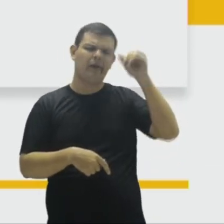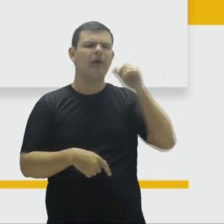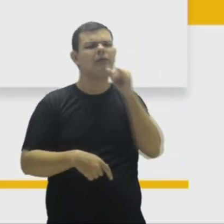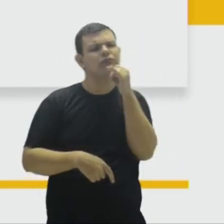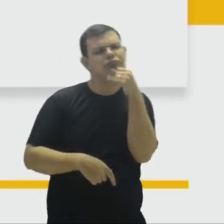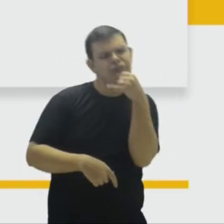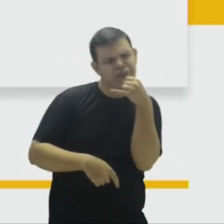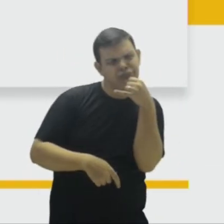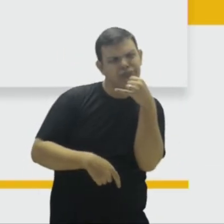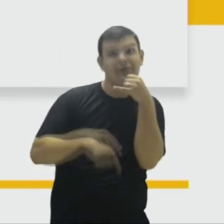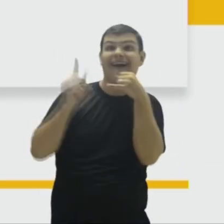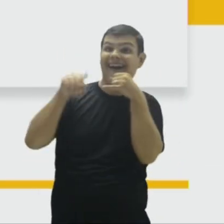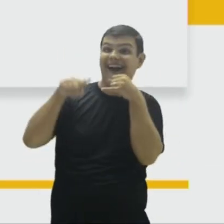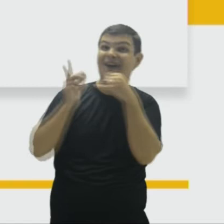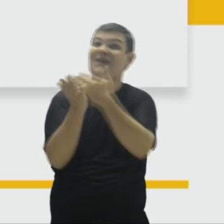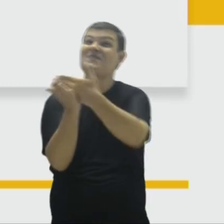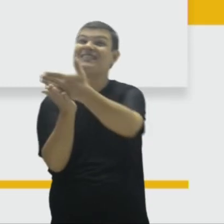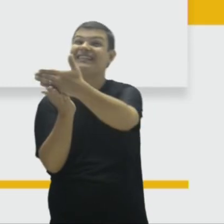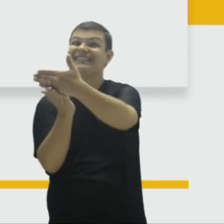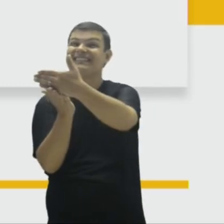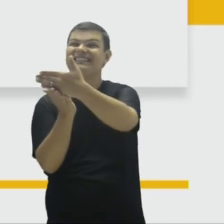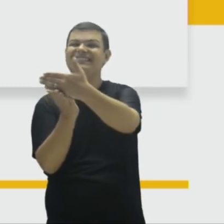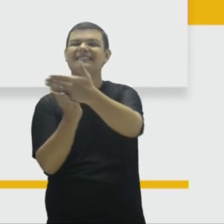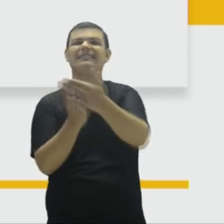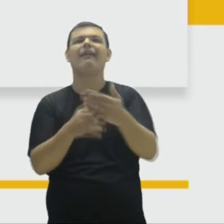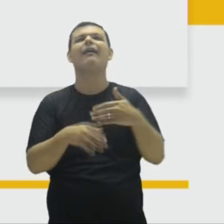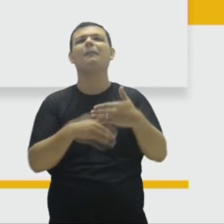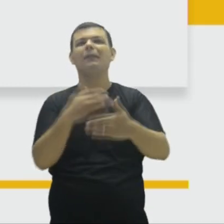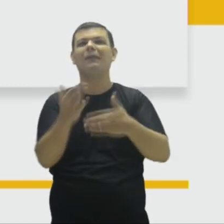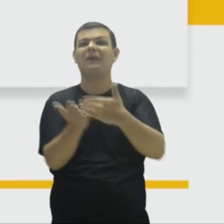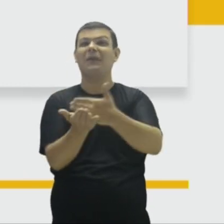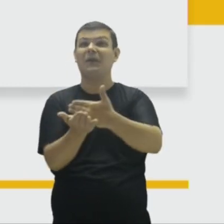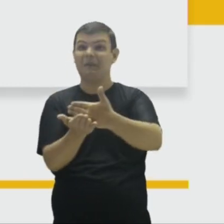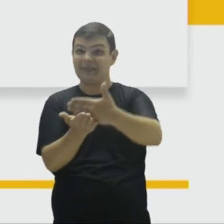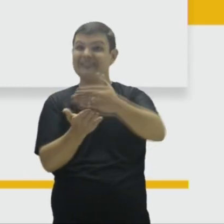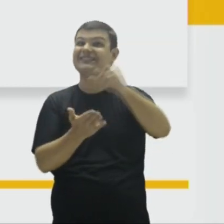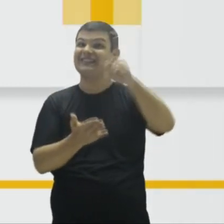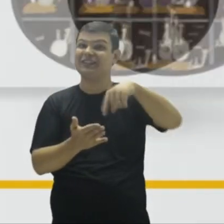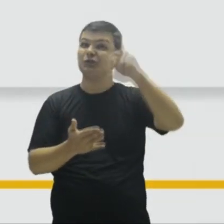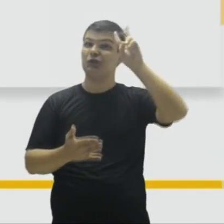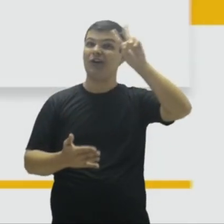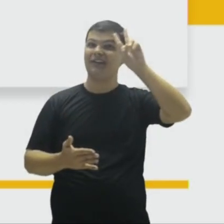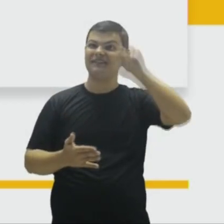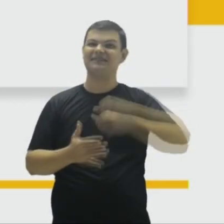muito triste. Observem que isso deu início à história.